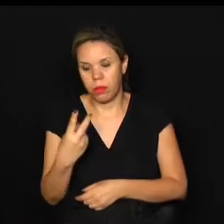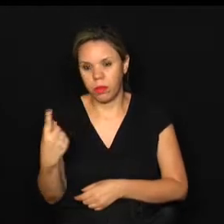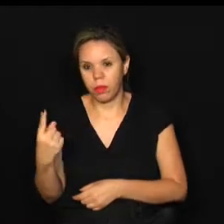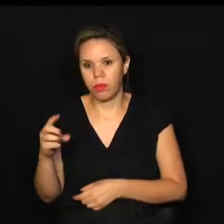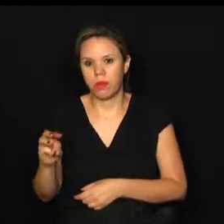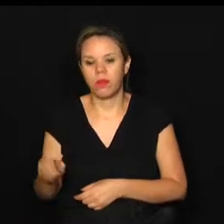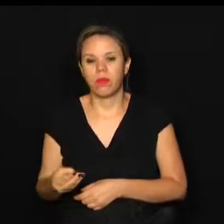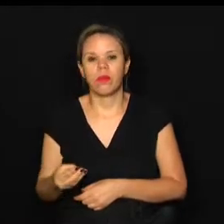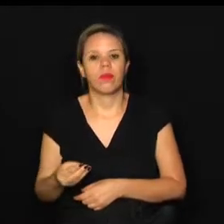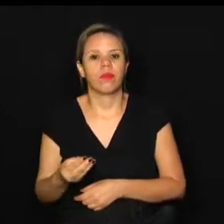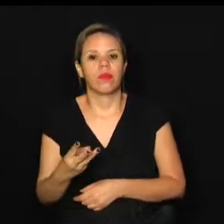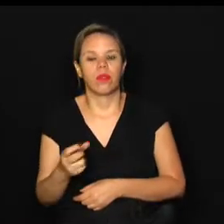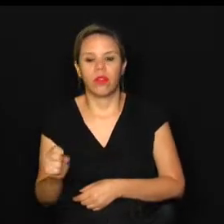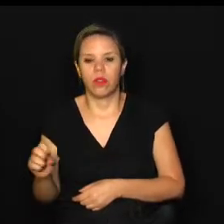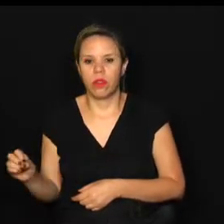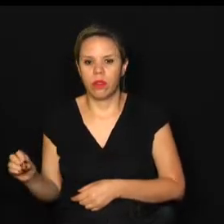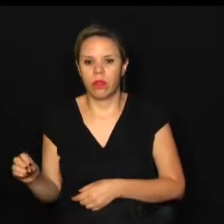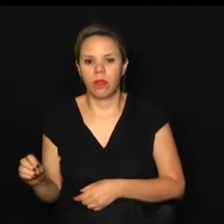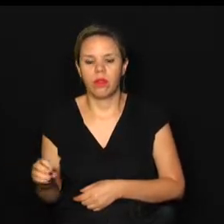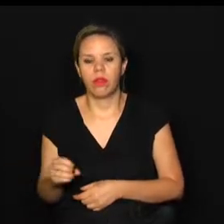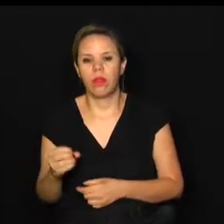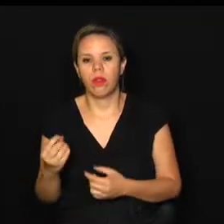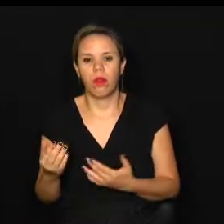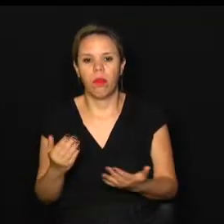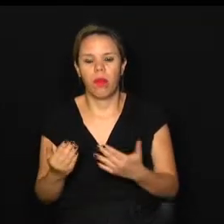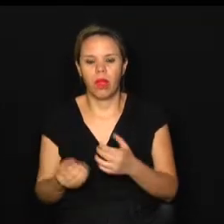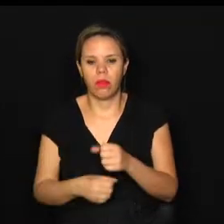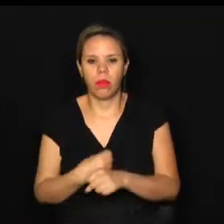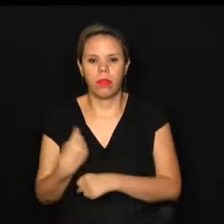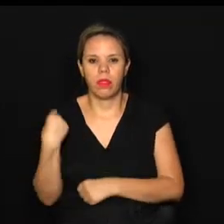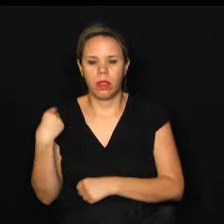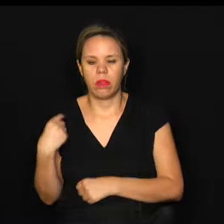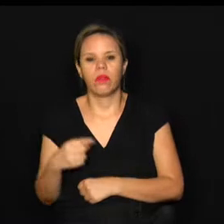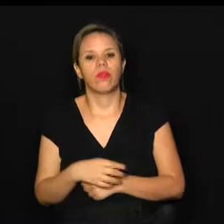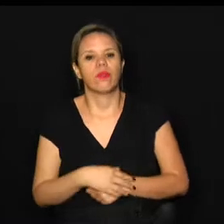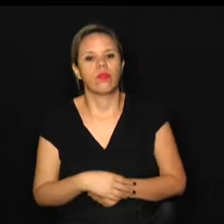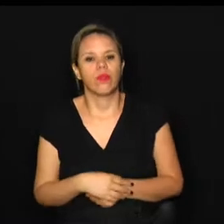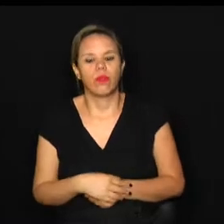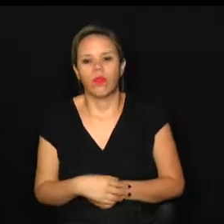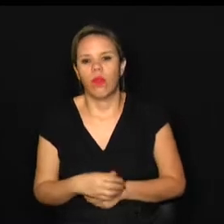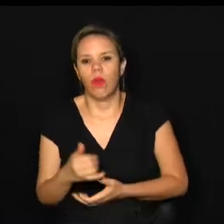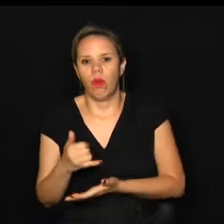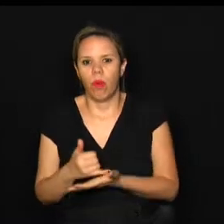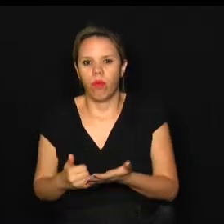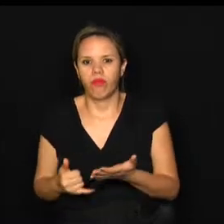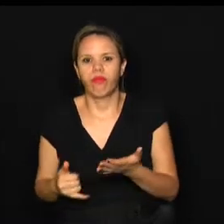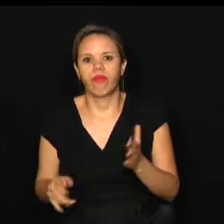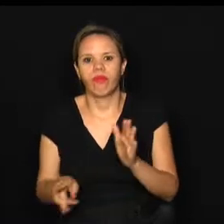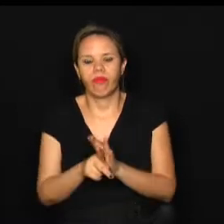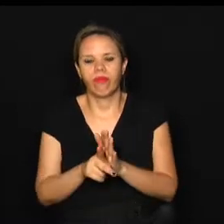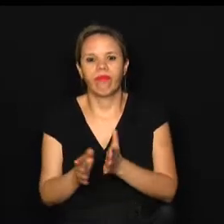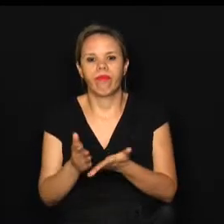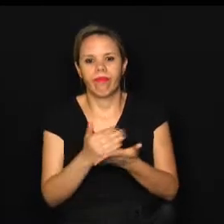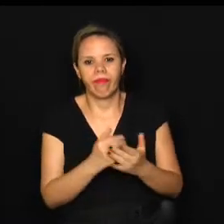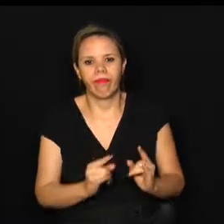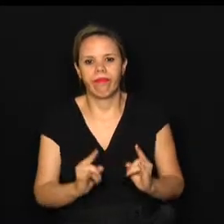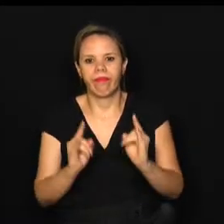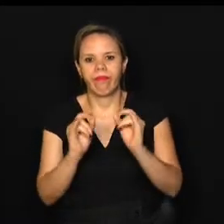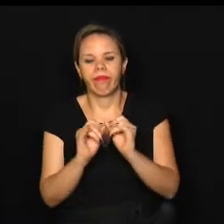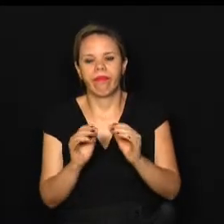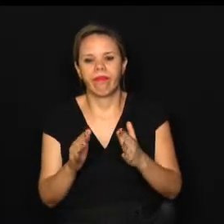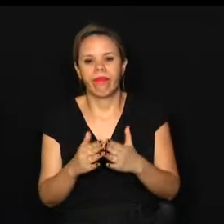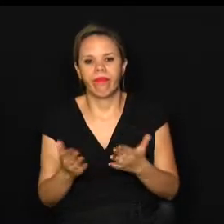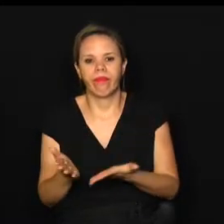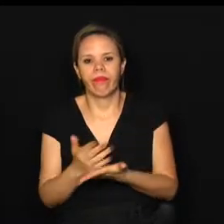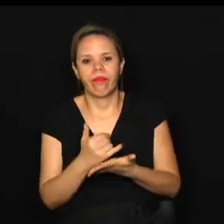contra 132 milhões e 800 em 2019. As receitas patrimonial teve um crescimento de 34,2%,